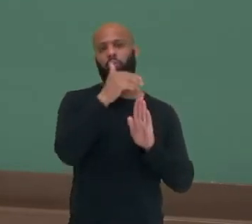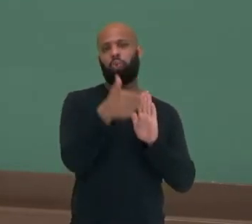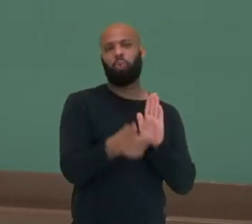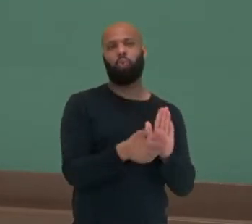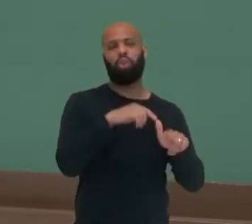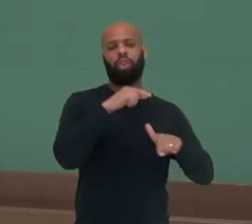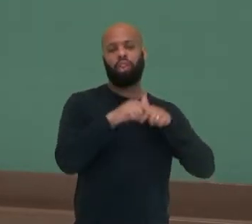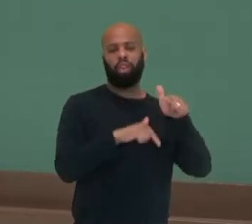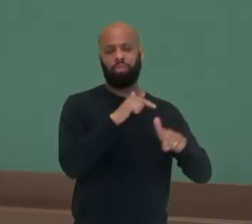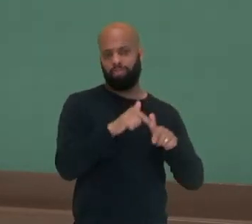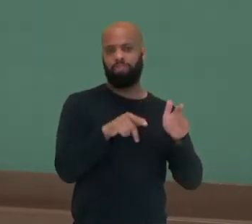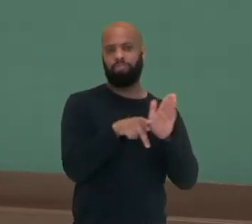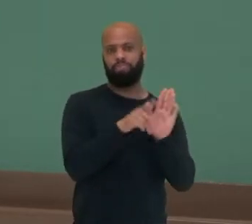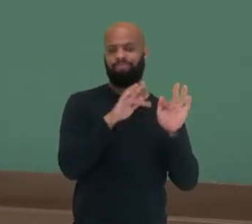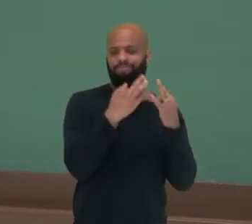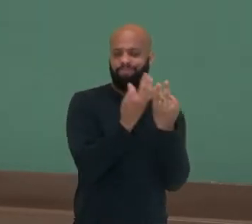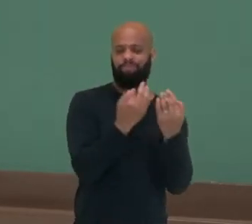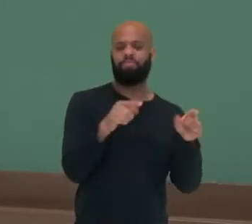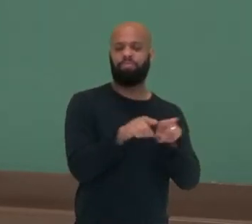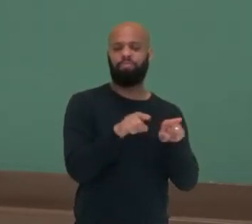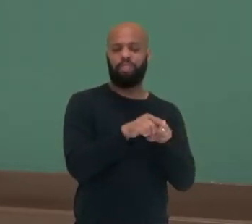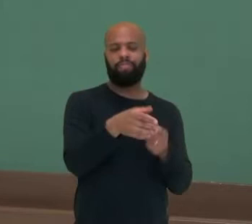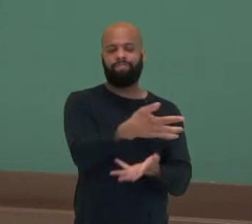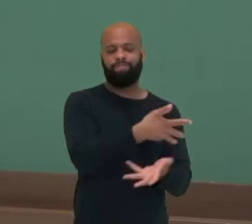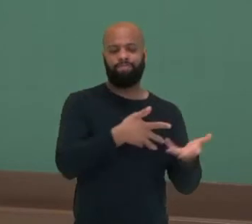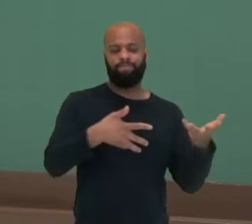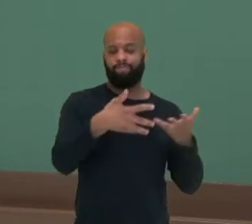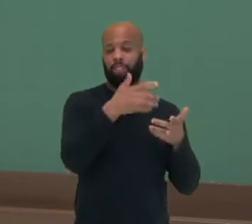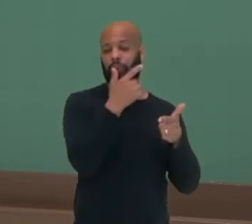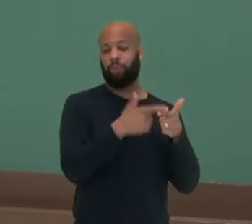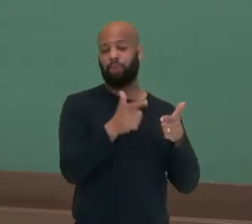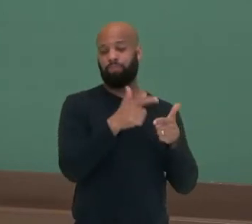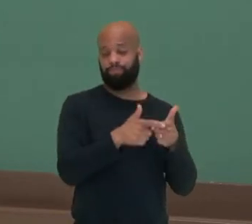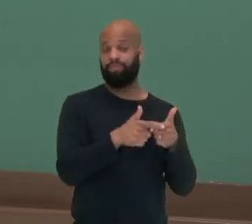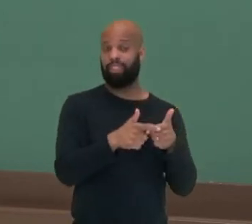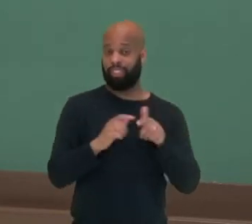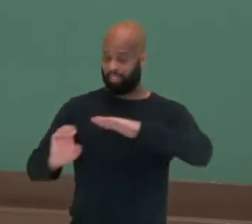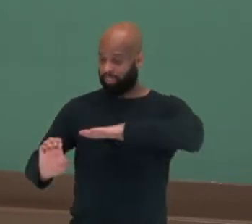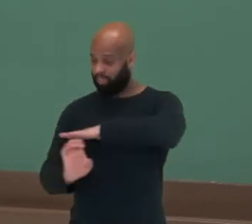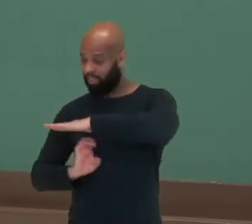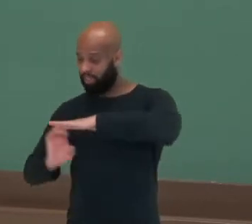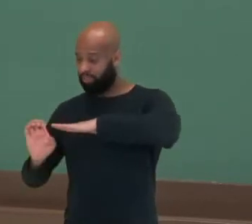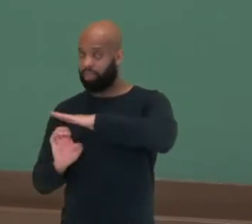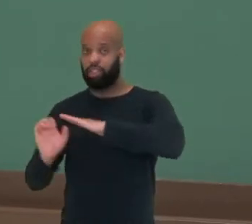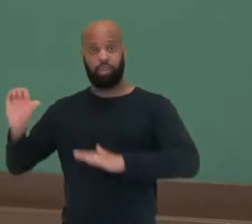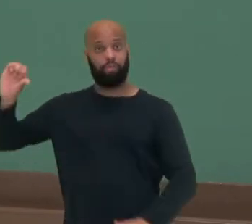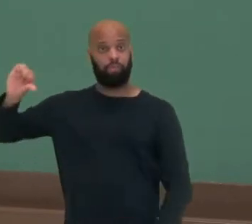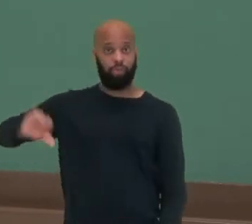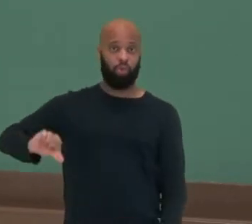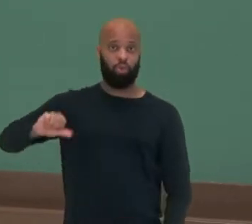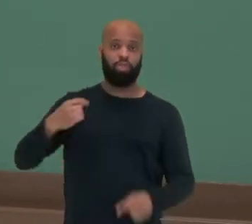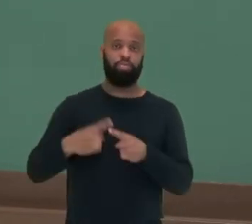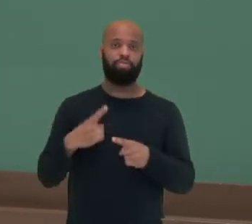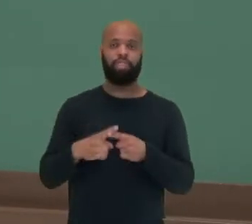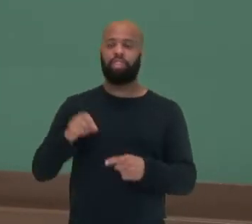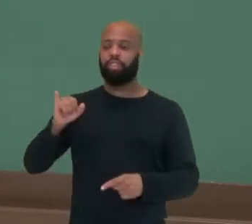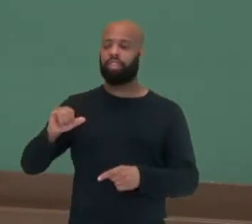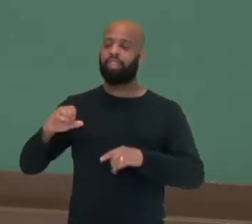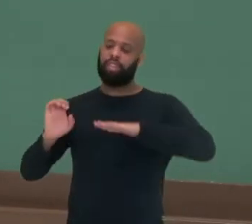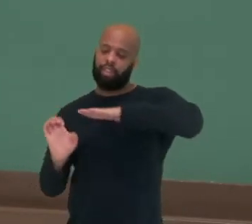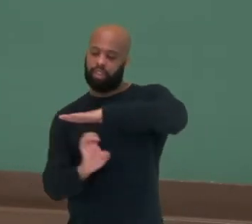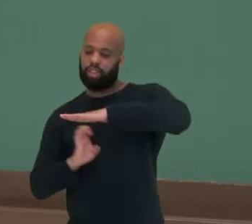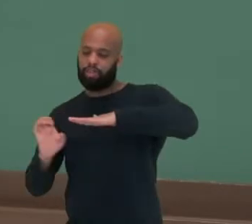seu trabalho familiar, a sua convivência. Imagina numa empresa, muito mais, porque se a empresa não estiver